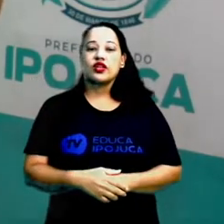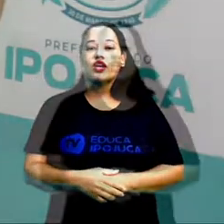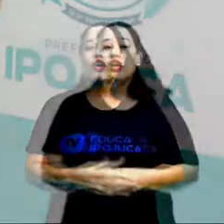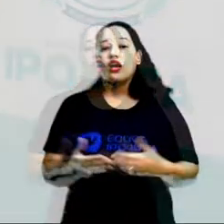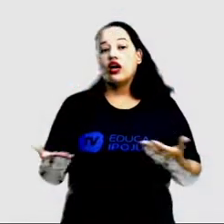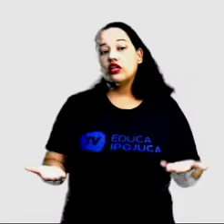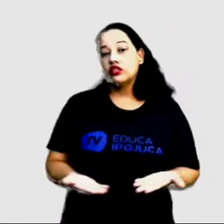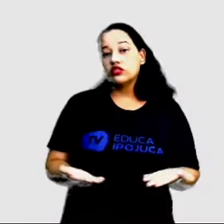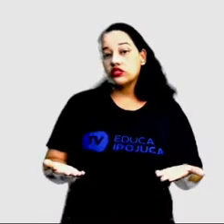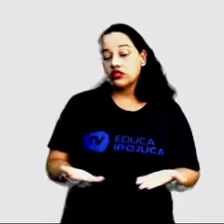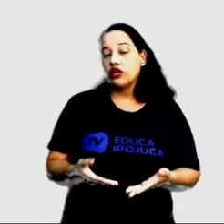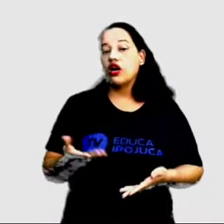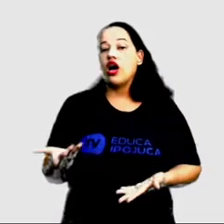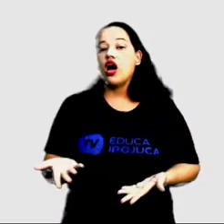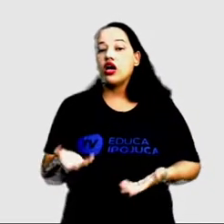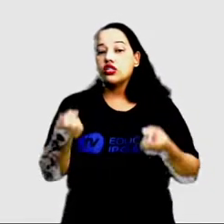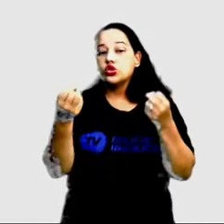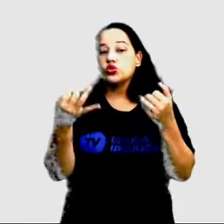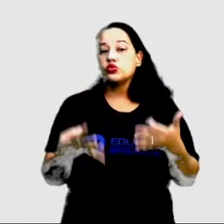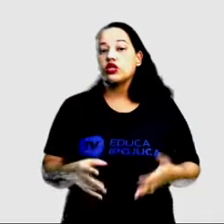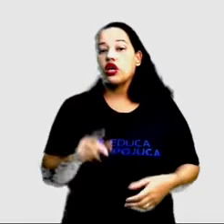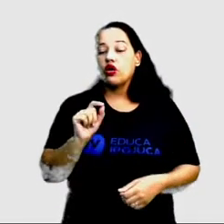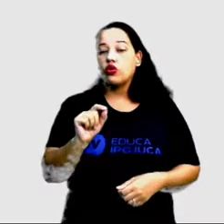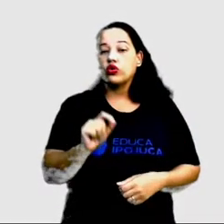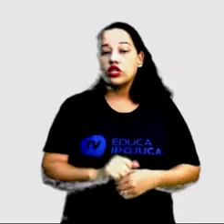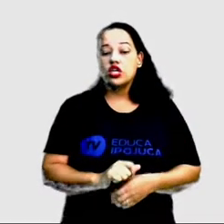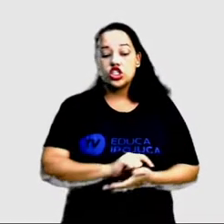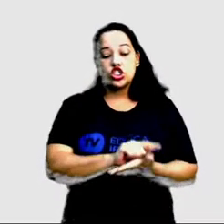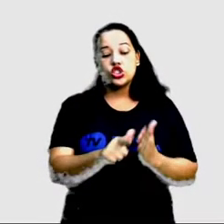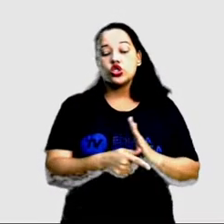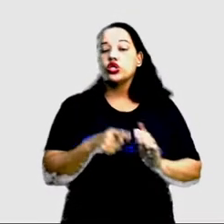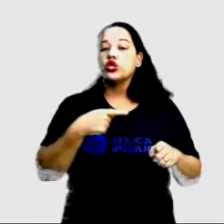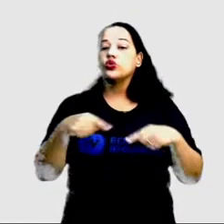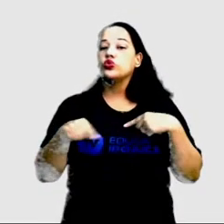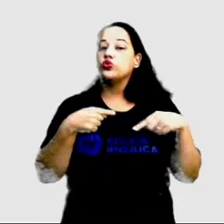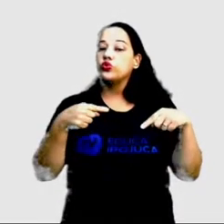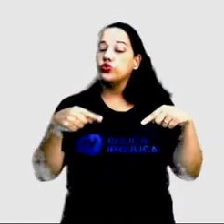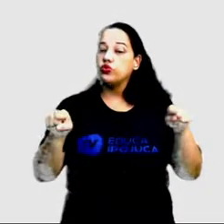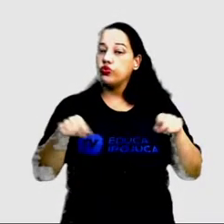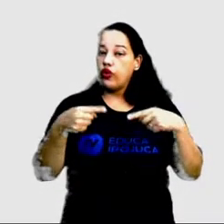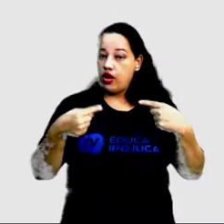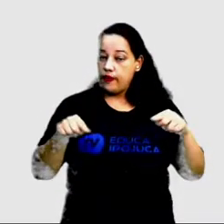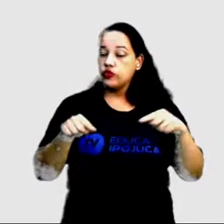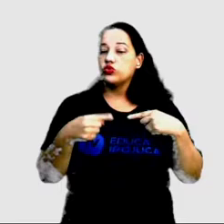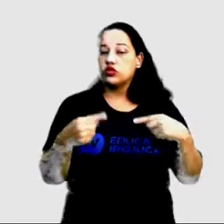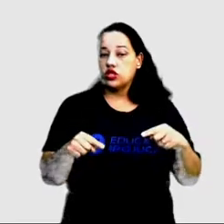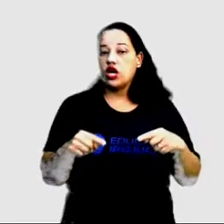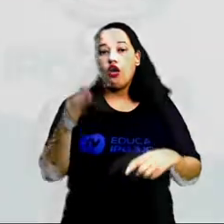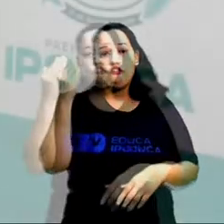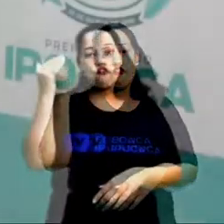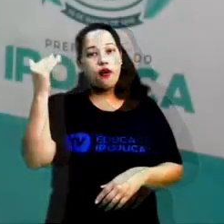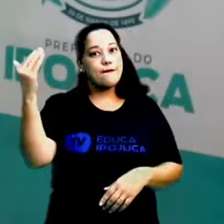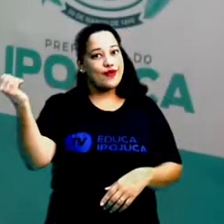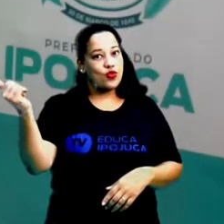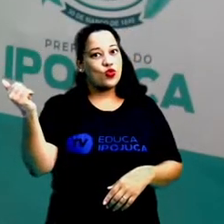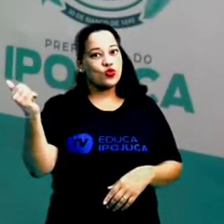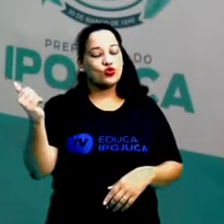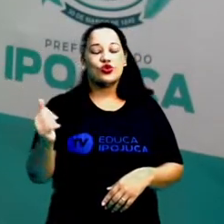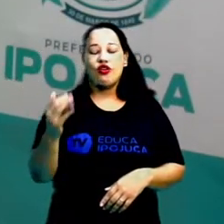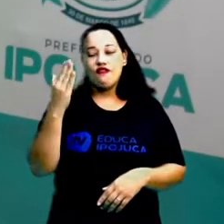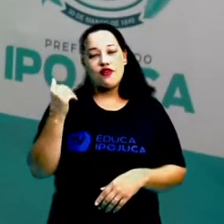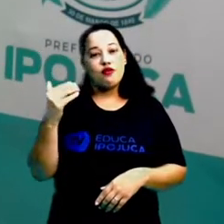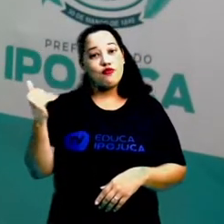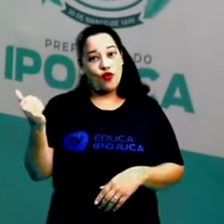Ok, vamos agora falar de um dos gêneros musicais mais famosos, se não o mais famoso